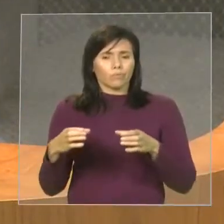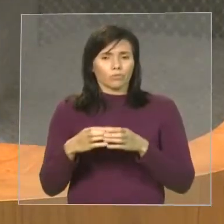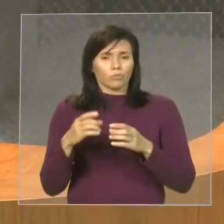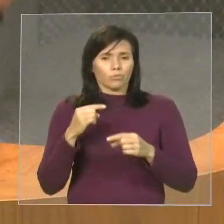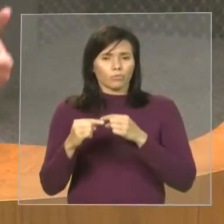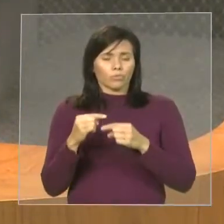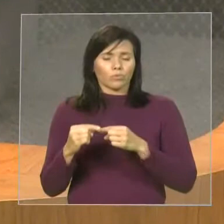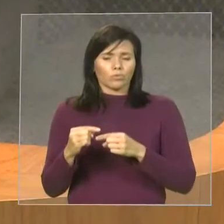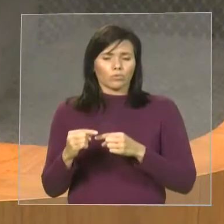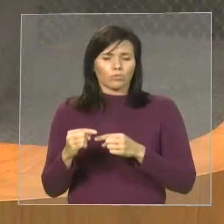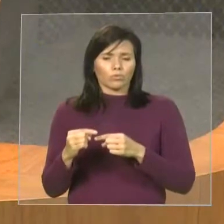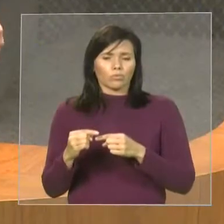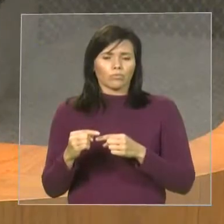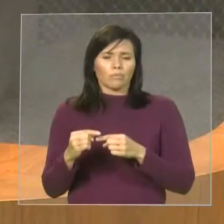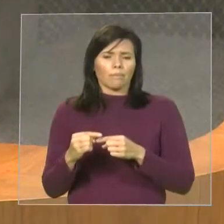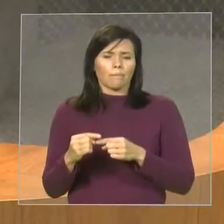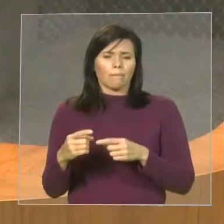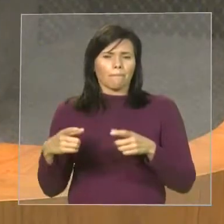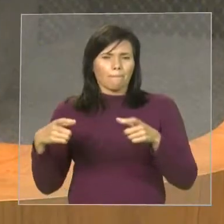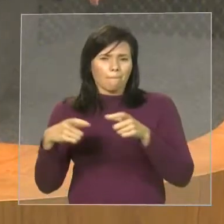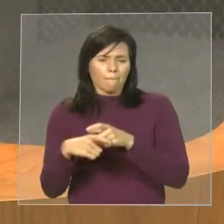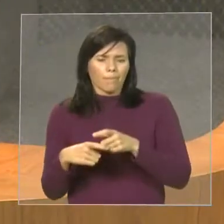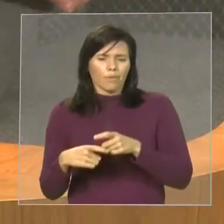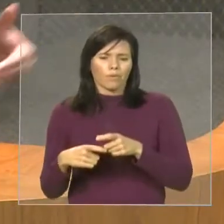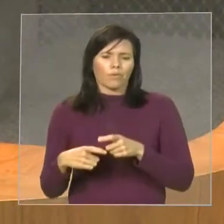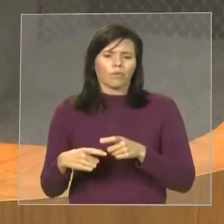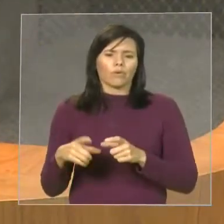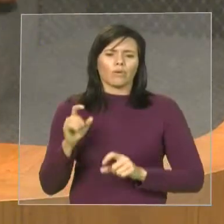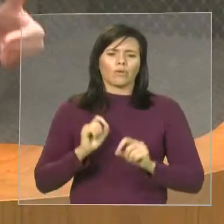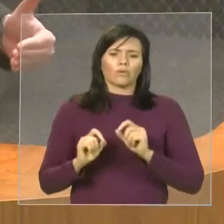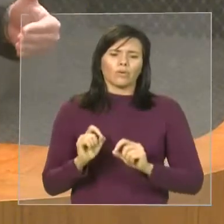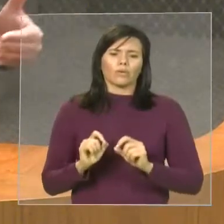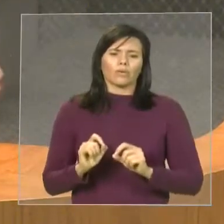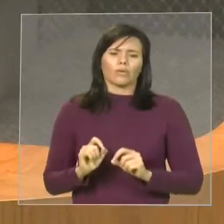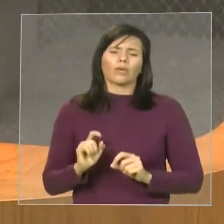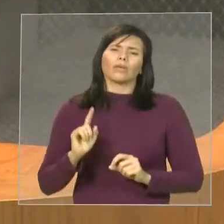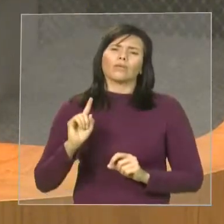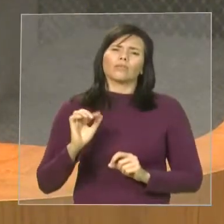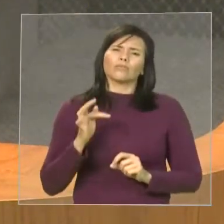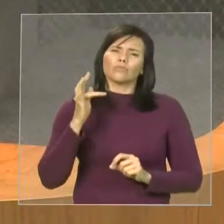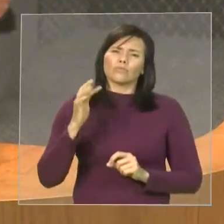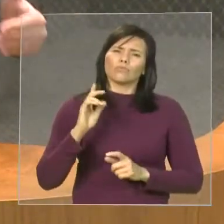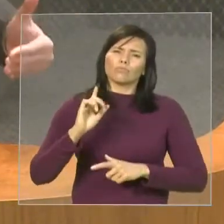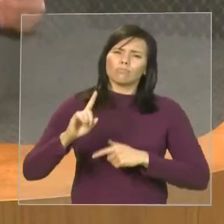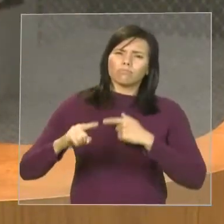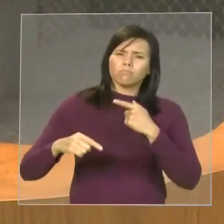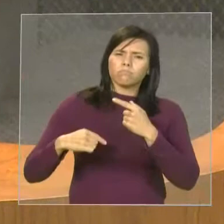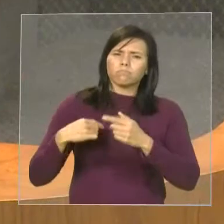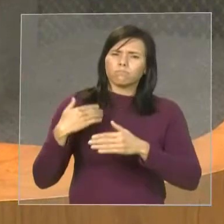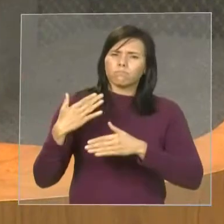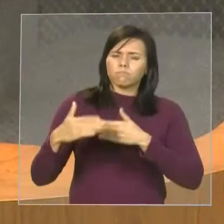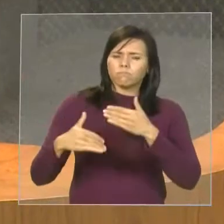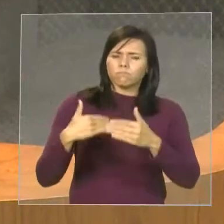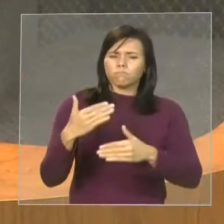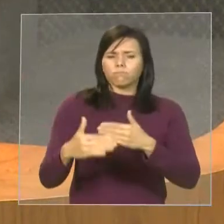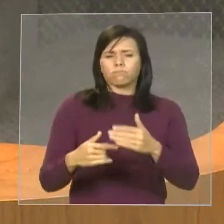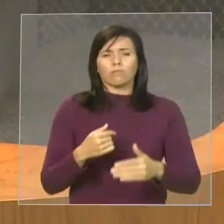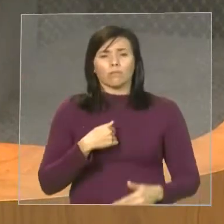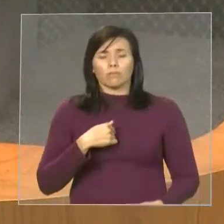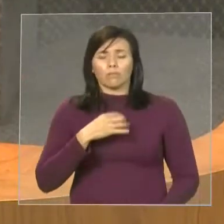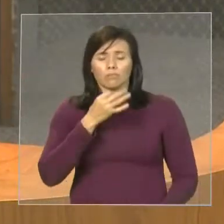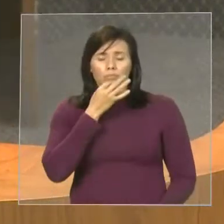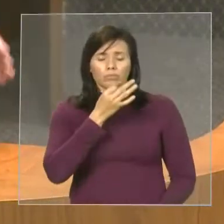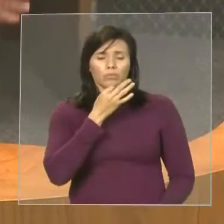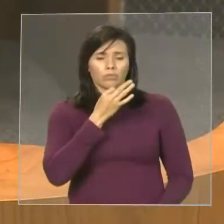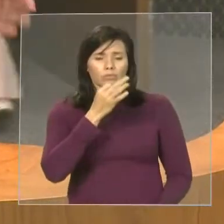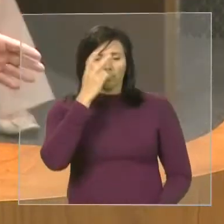logo depois das eleições, a tendência desses partidos menores é desaparecer, eu tomei uma decisão pessoal, deputado Hélio.